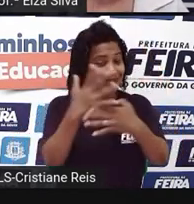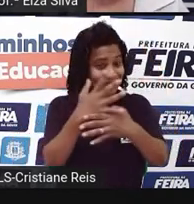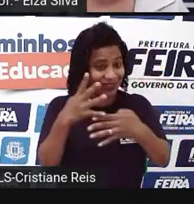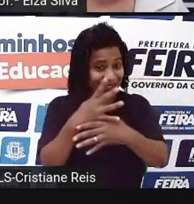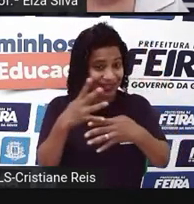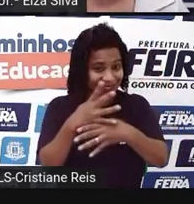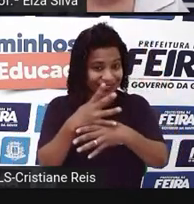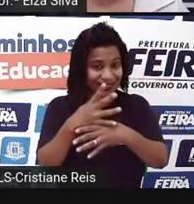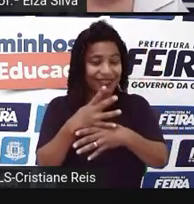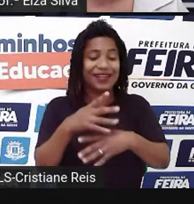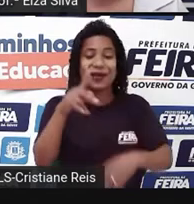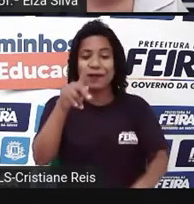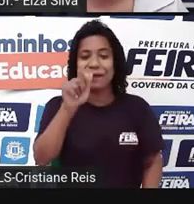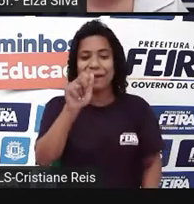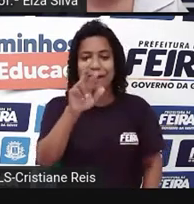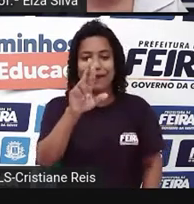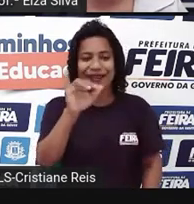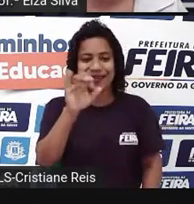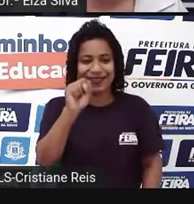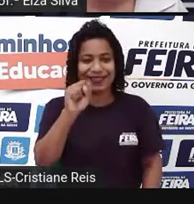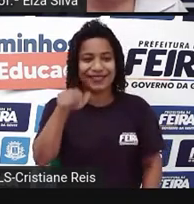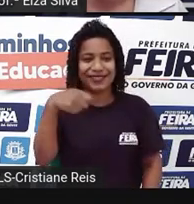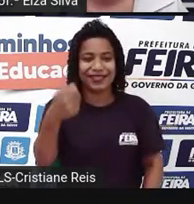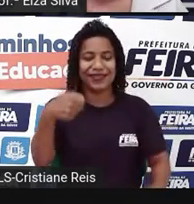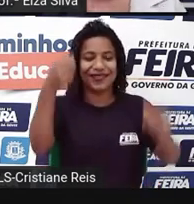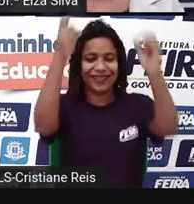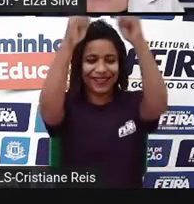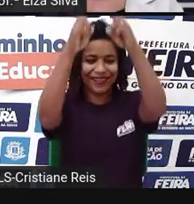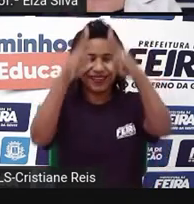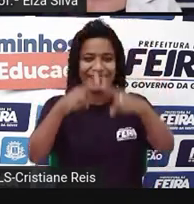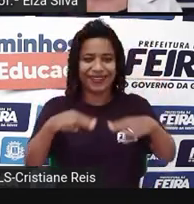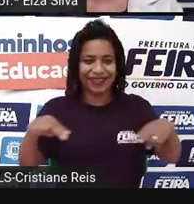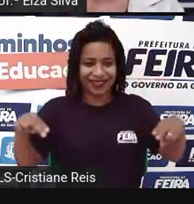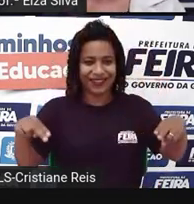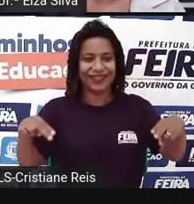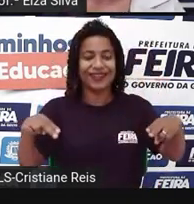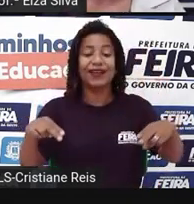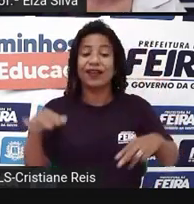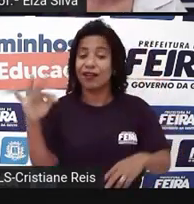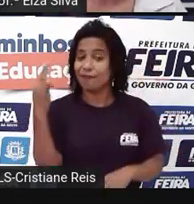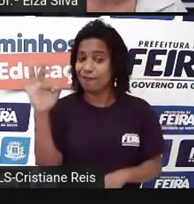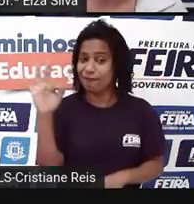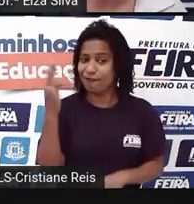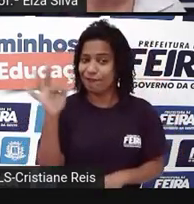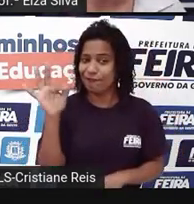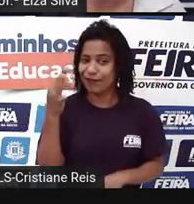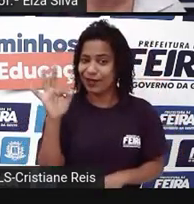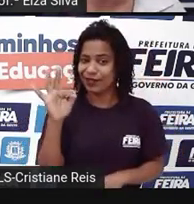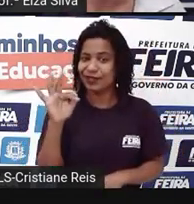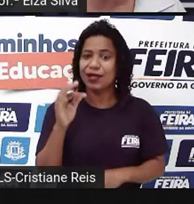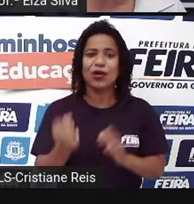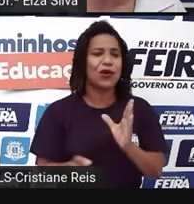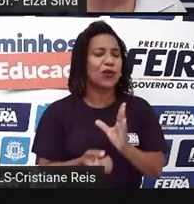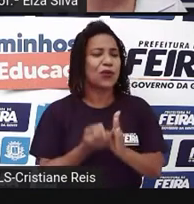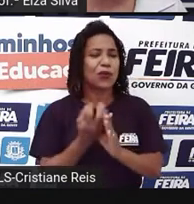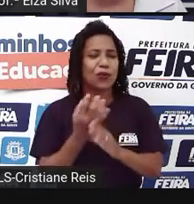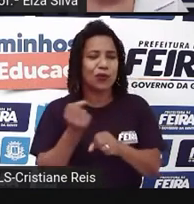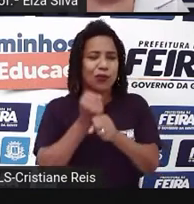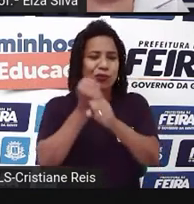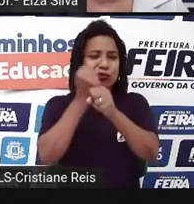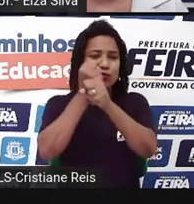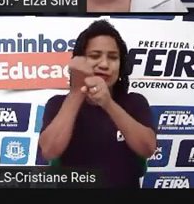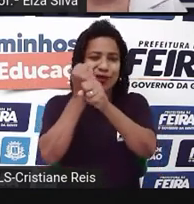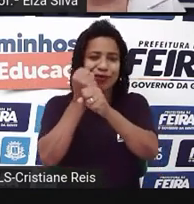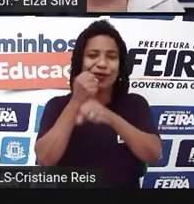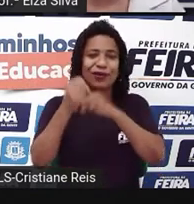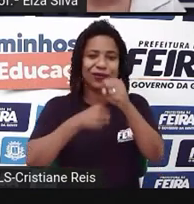It was built for the 1889. Ela foi construída aproximadamente por volta de 1889.